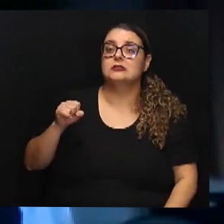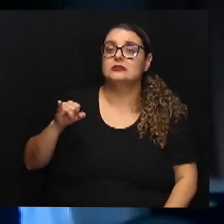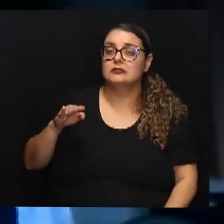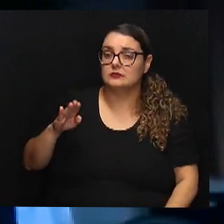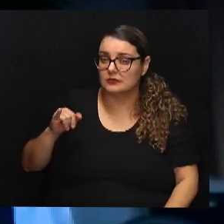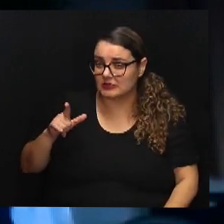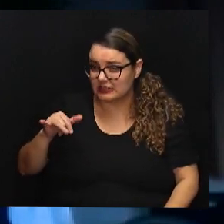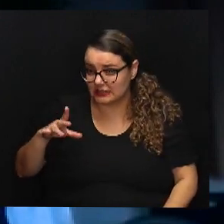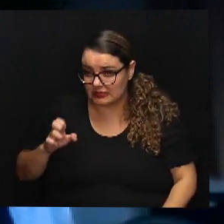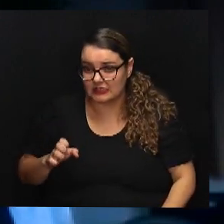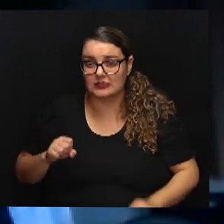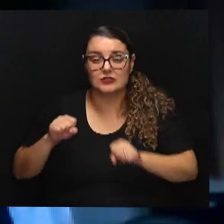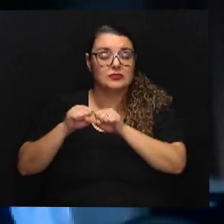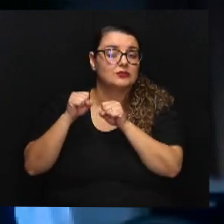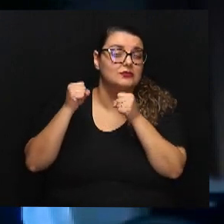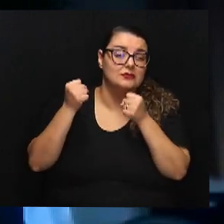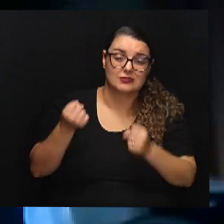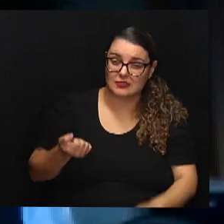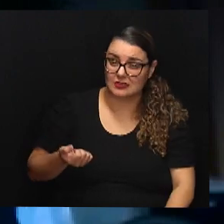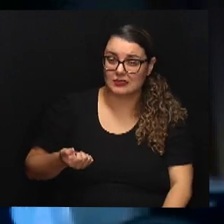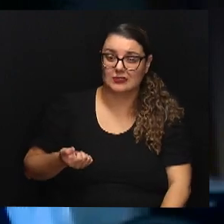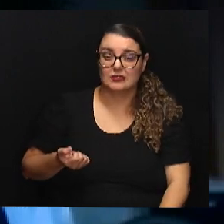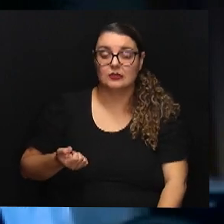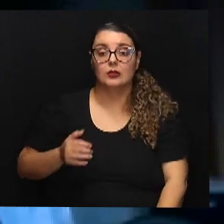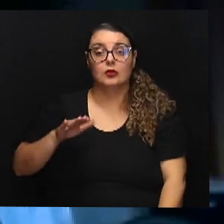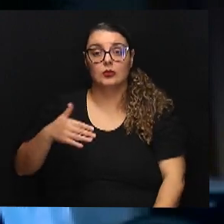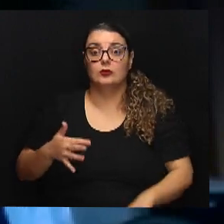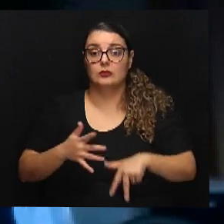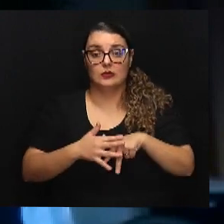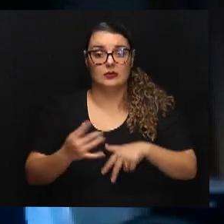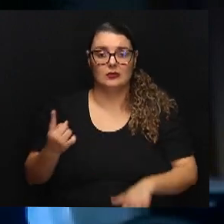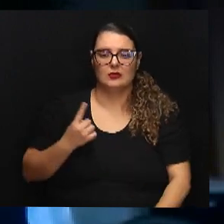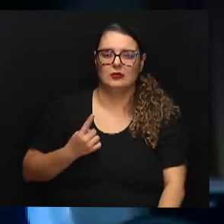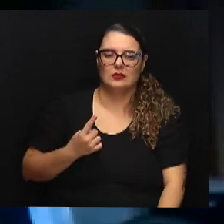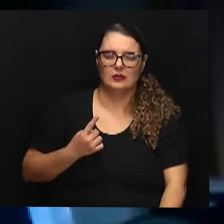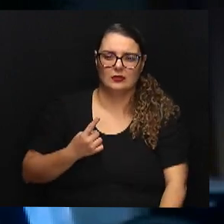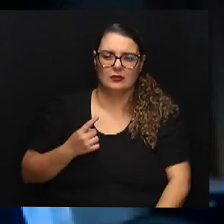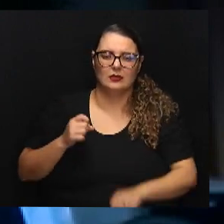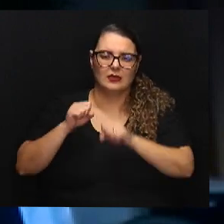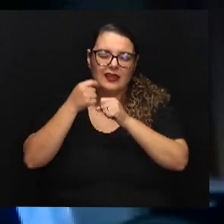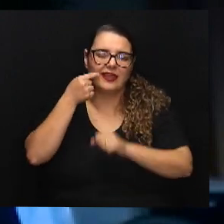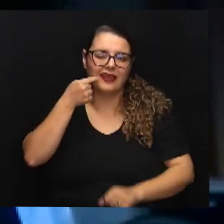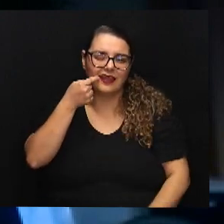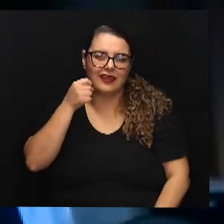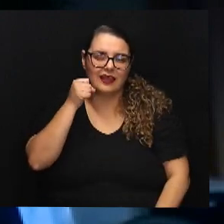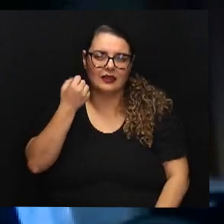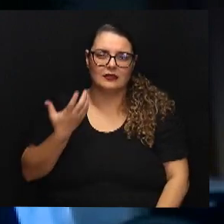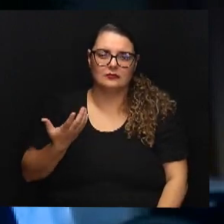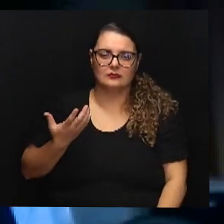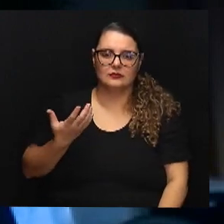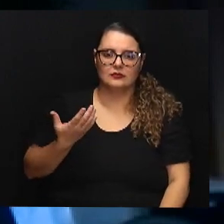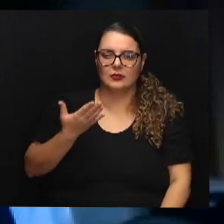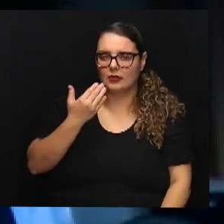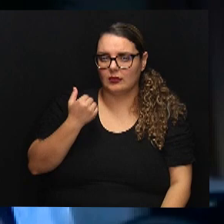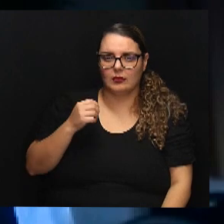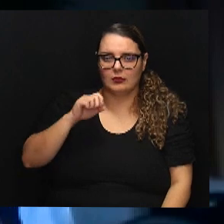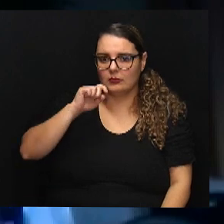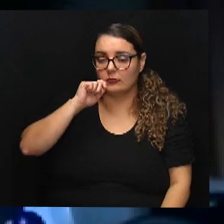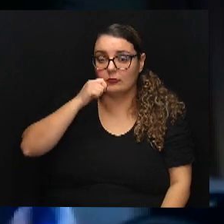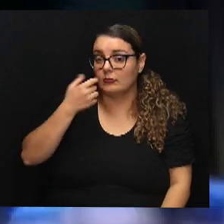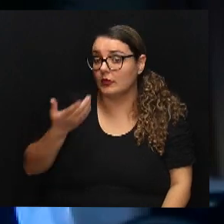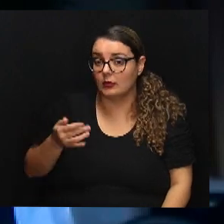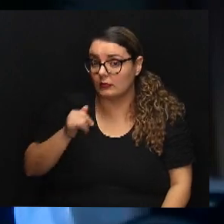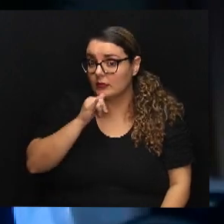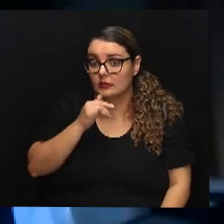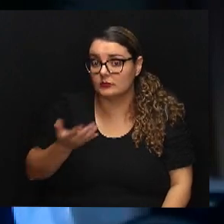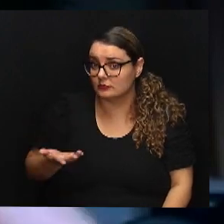dentes evoluem com sensibilidade, com fraturas. Todo paciente que chega para a gente fala, doutor, eu quebrei um pedaço do